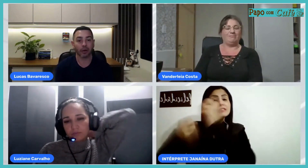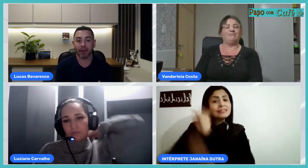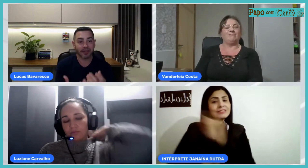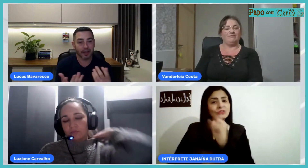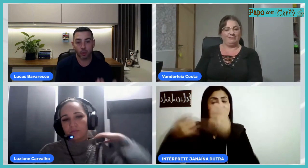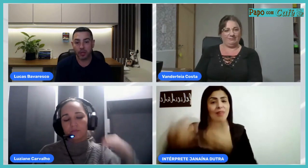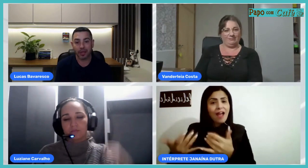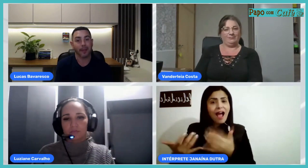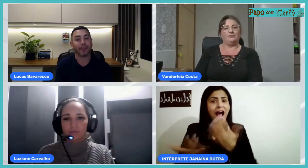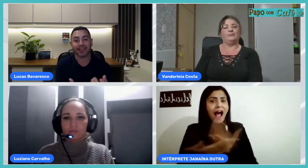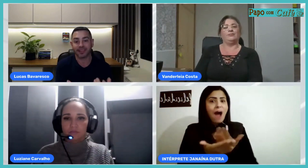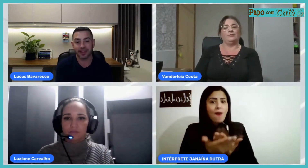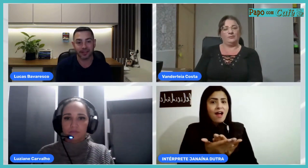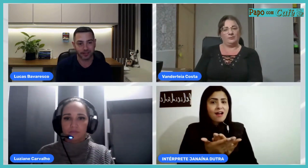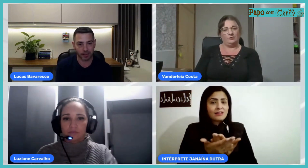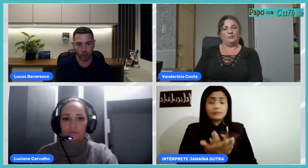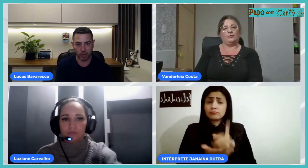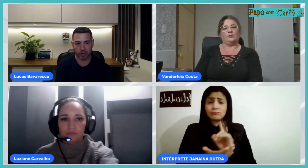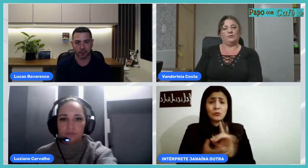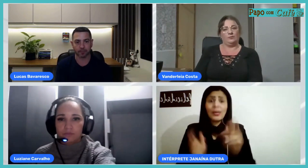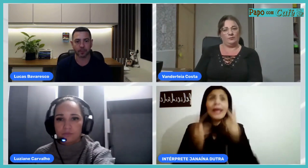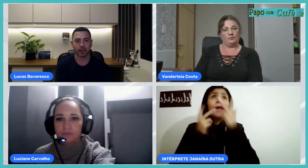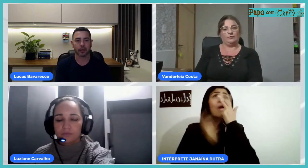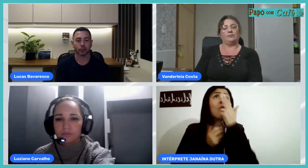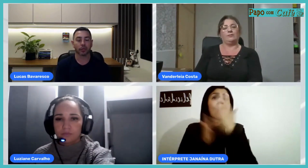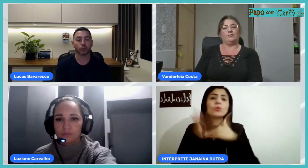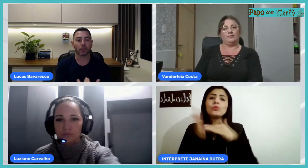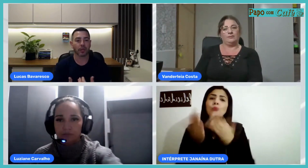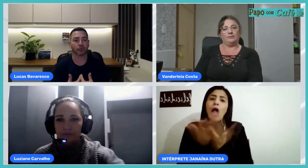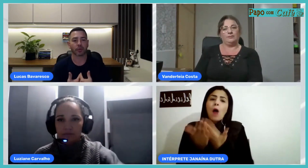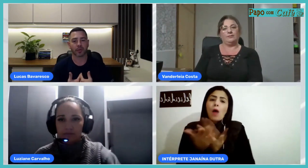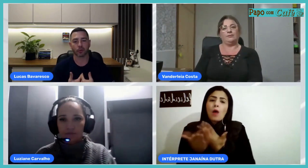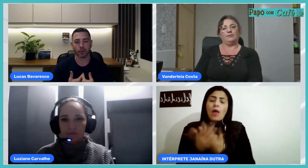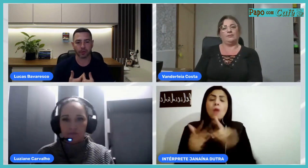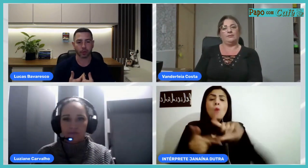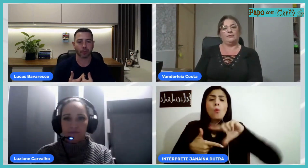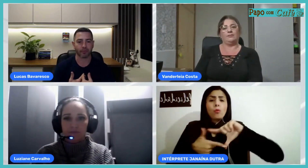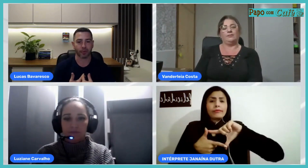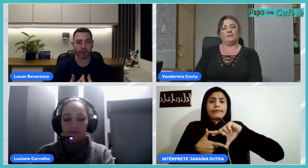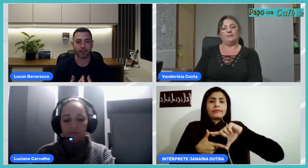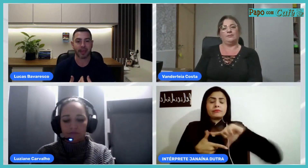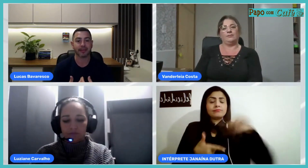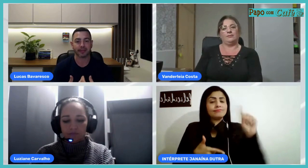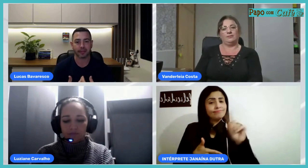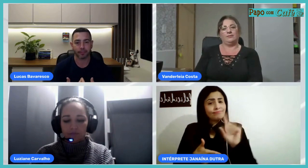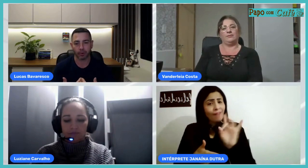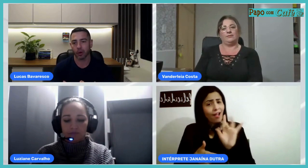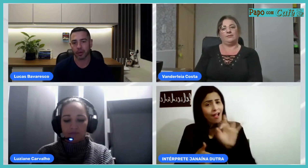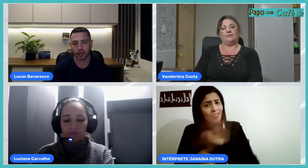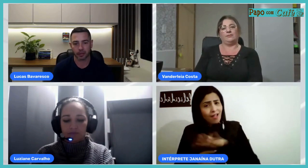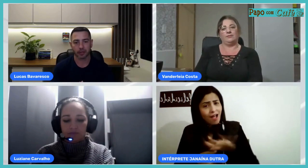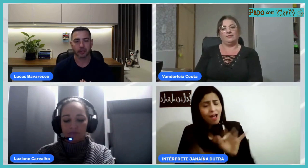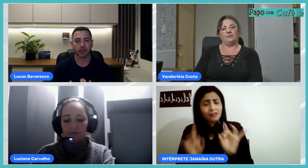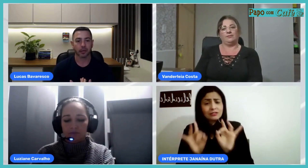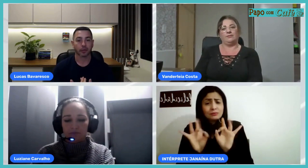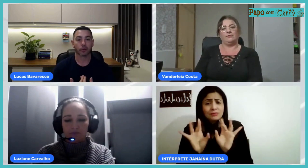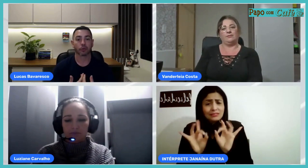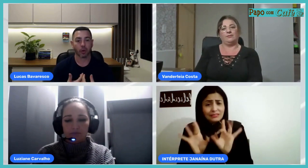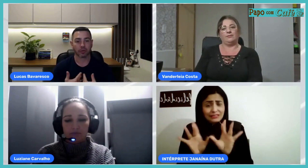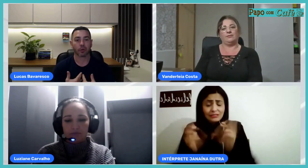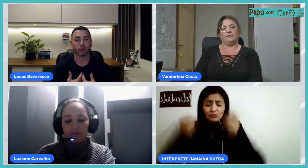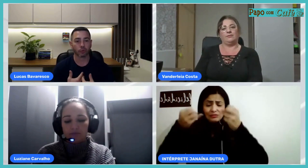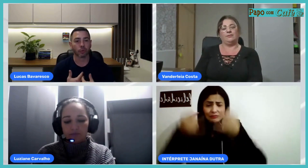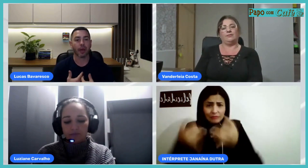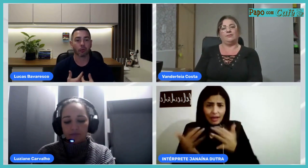cada aula vai ser única e precisa ser única. O que eu estou querendo dizer com isso de uma forma bem simplória?